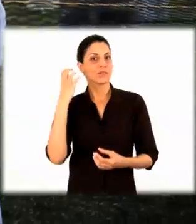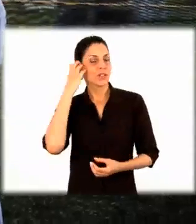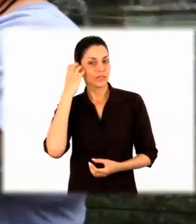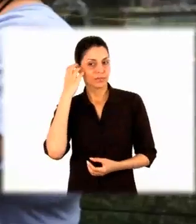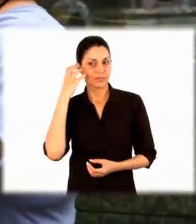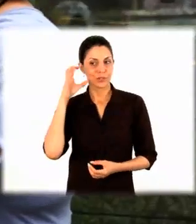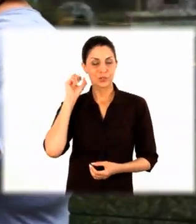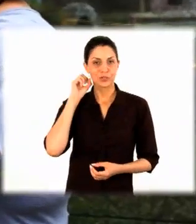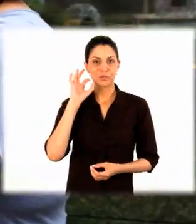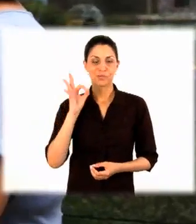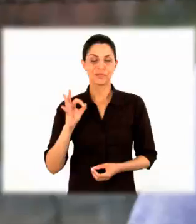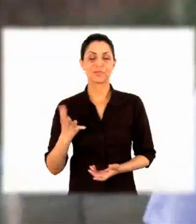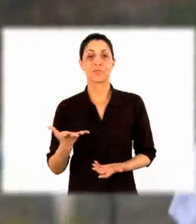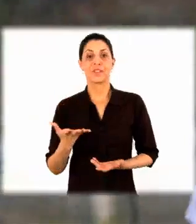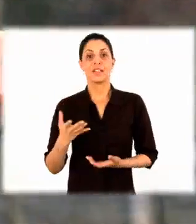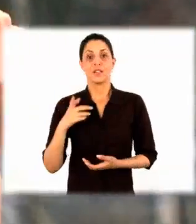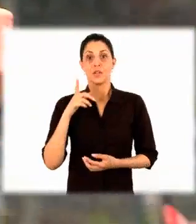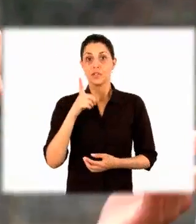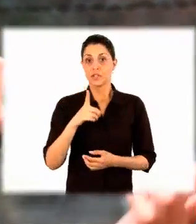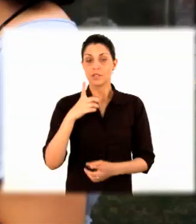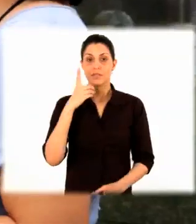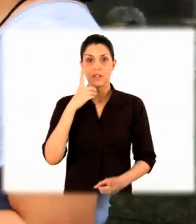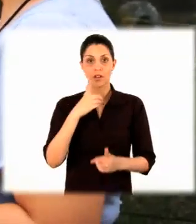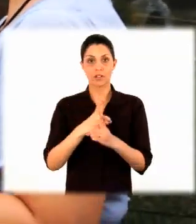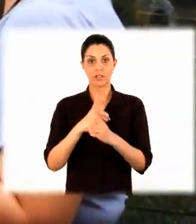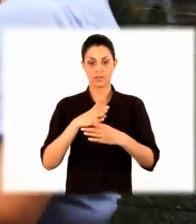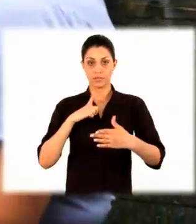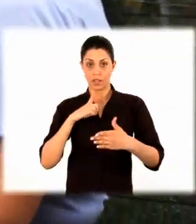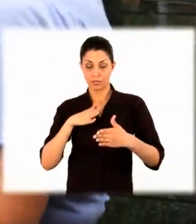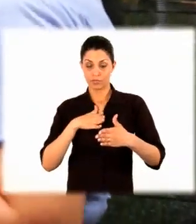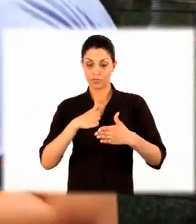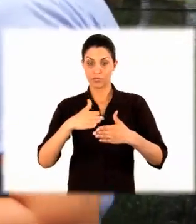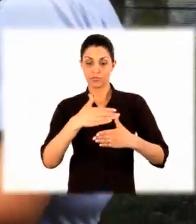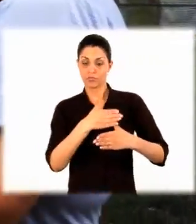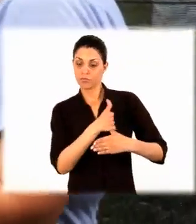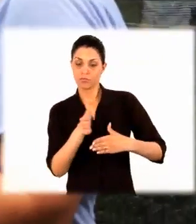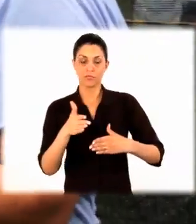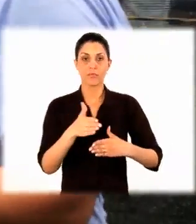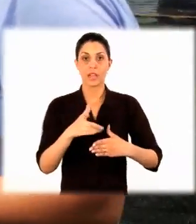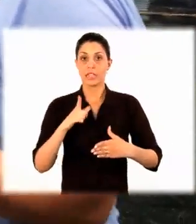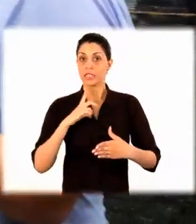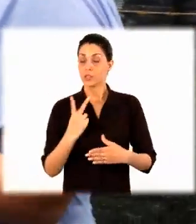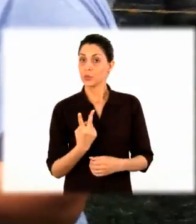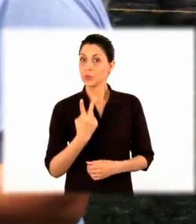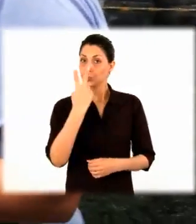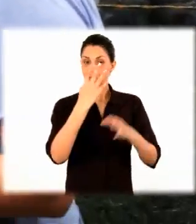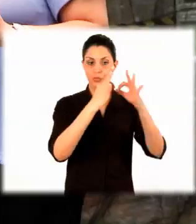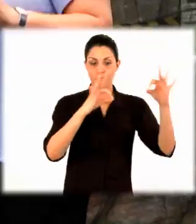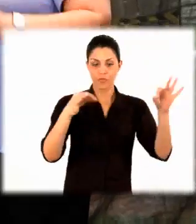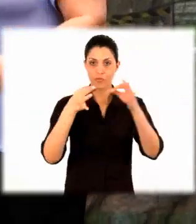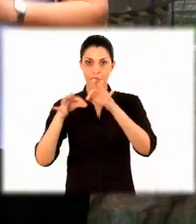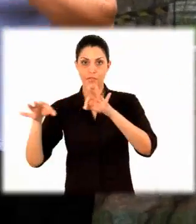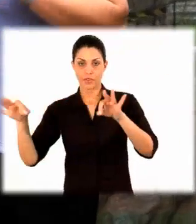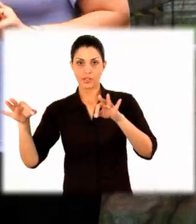entregar um rádio. Tá me ouvindo, Fernanda? Tô testando. Você vai se deparar com um trajeto no qual